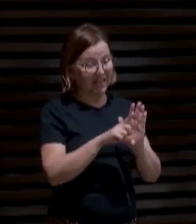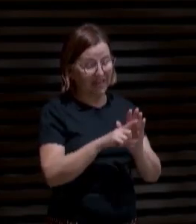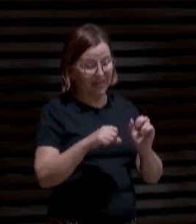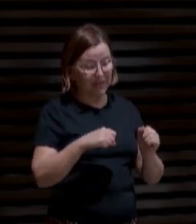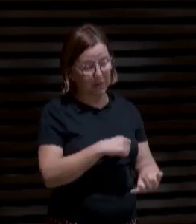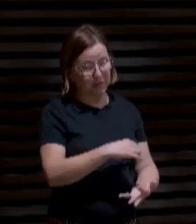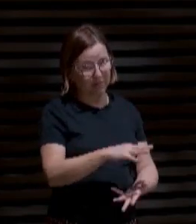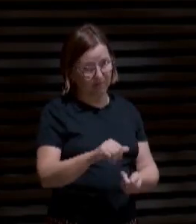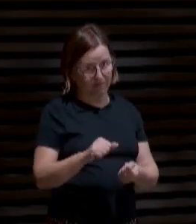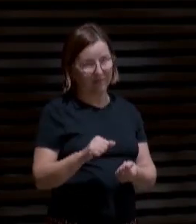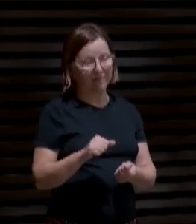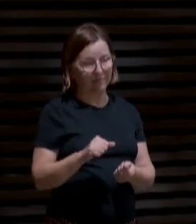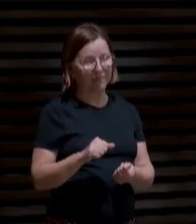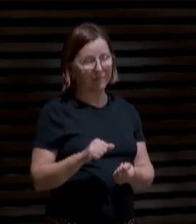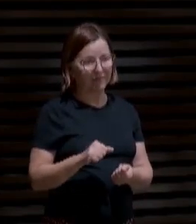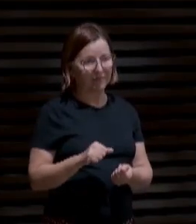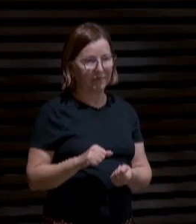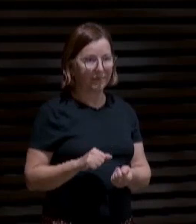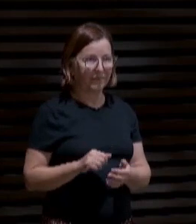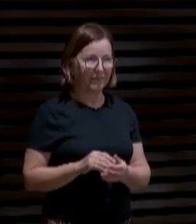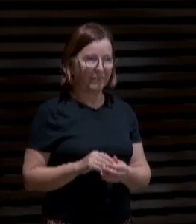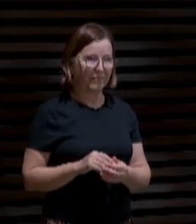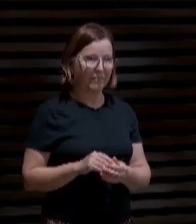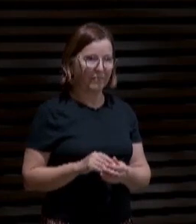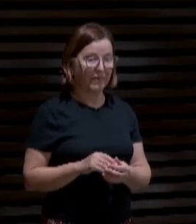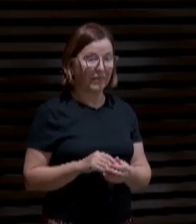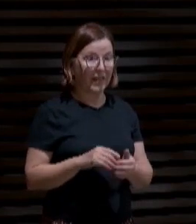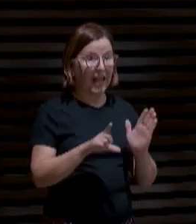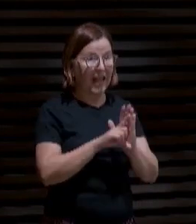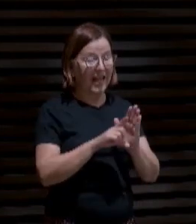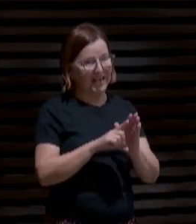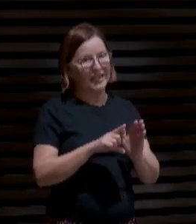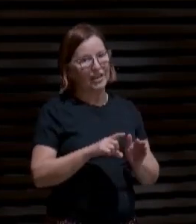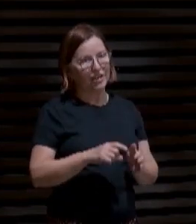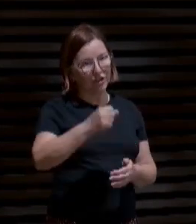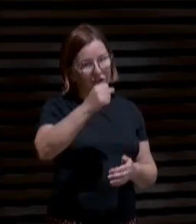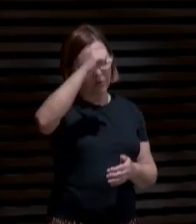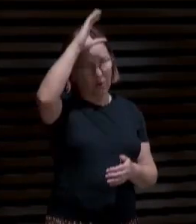pela lei do corpus juris civilis de Roma.